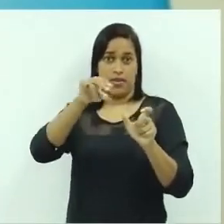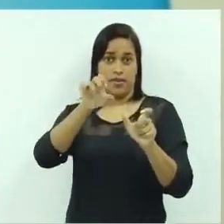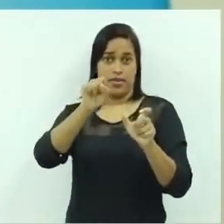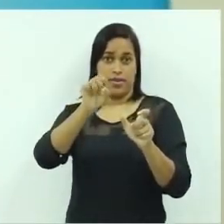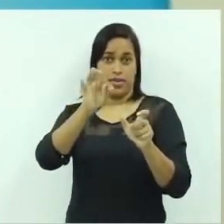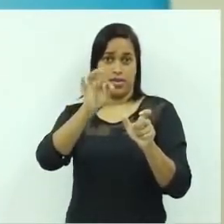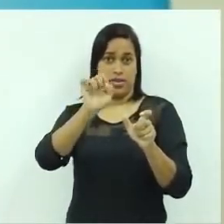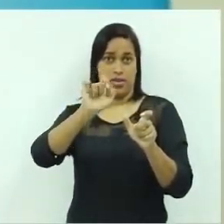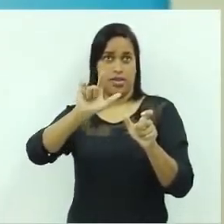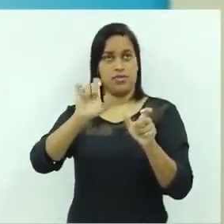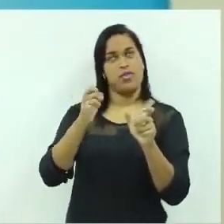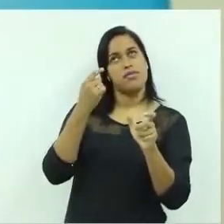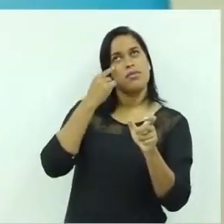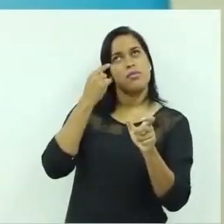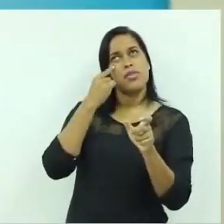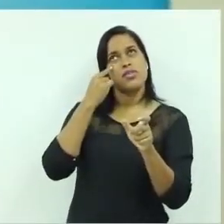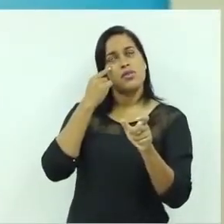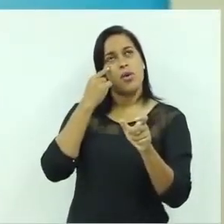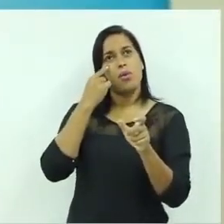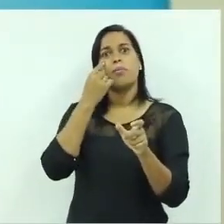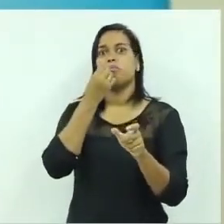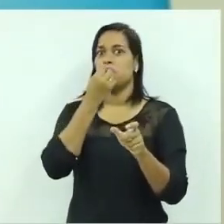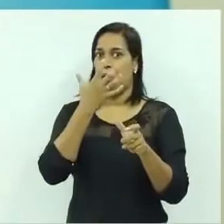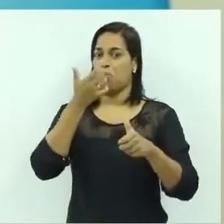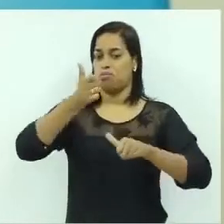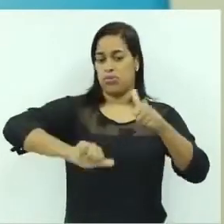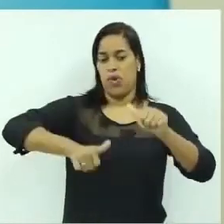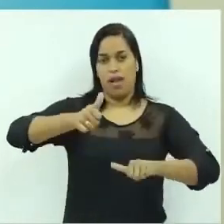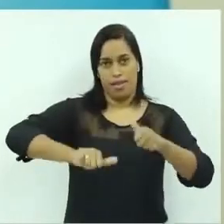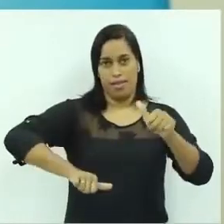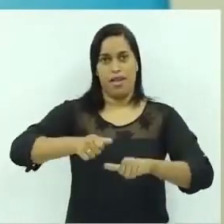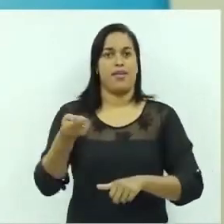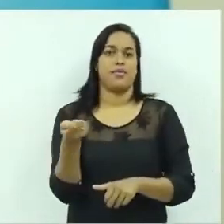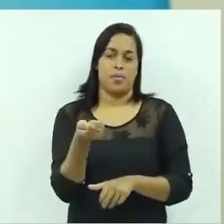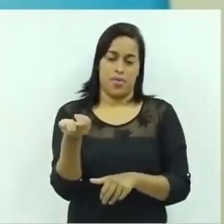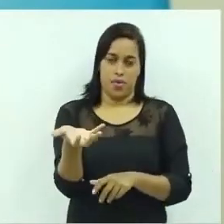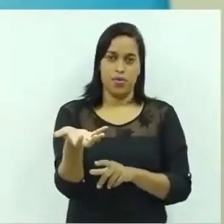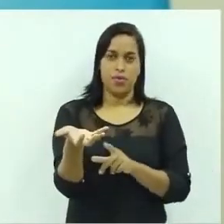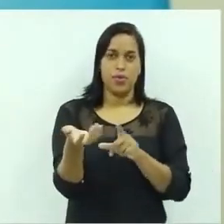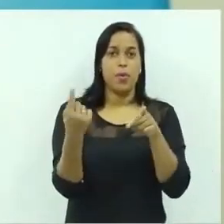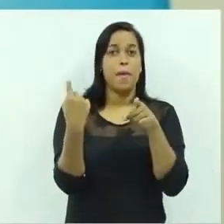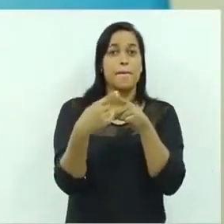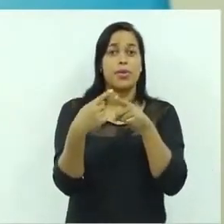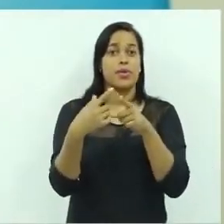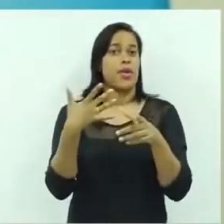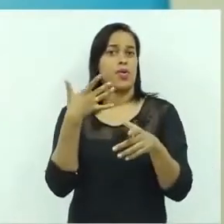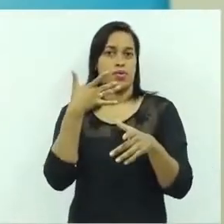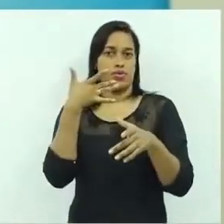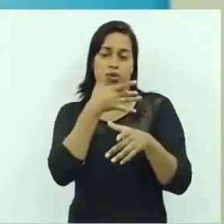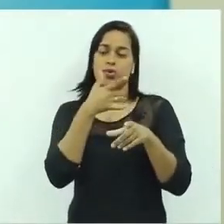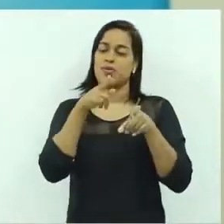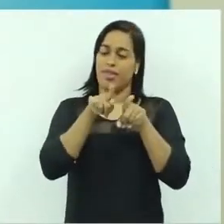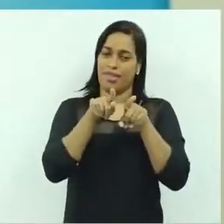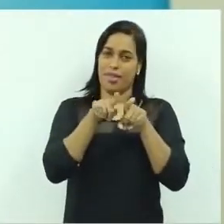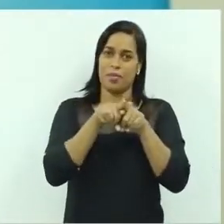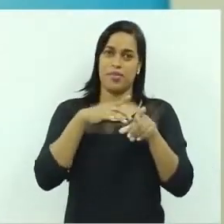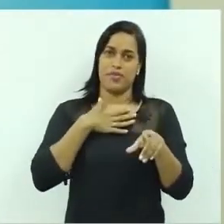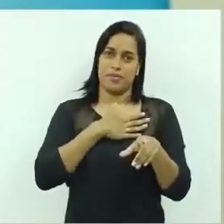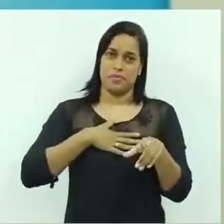sei que você pensou num produto de qualidade. Um produto de qualidade, porque é gostoso e porque faz bem.